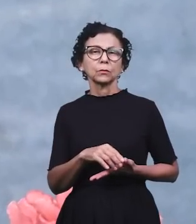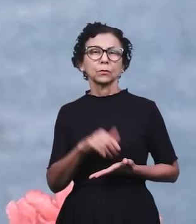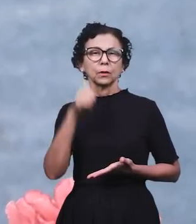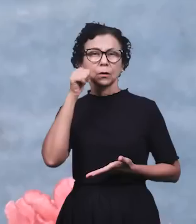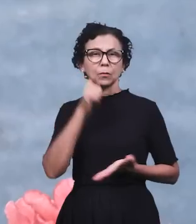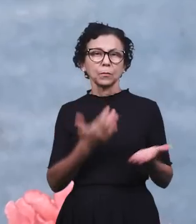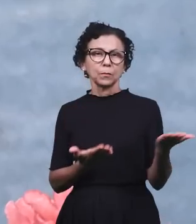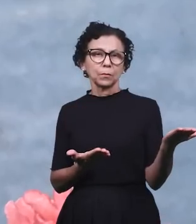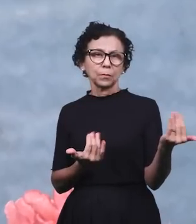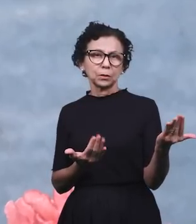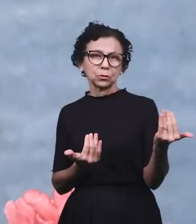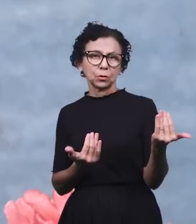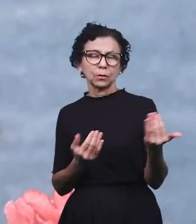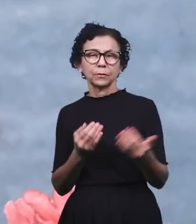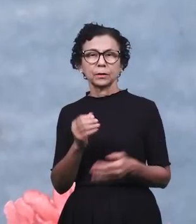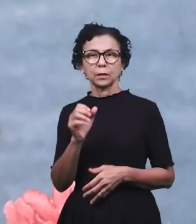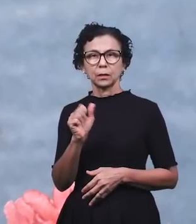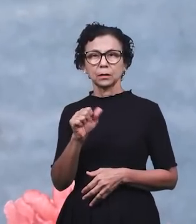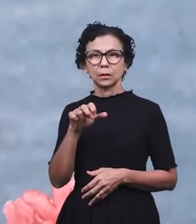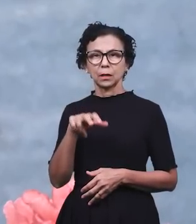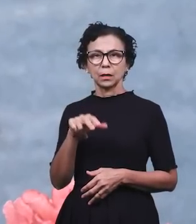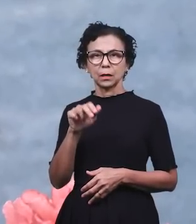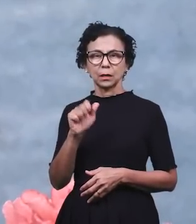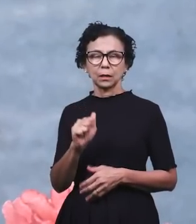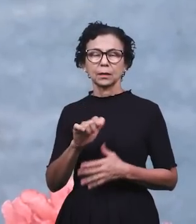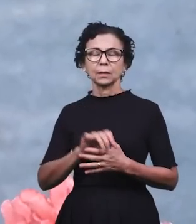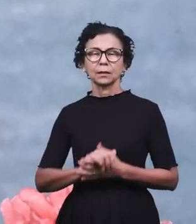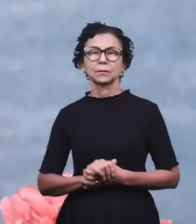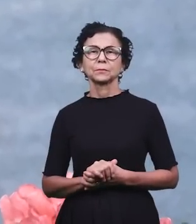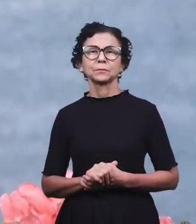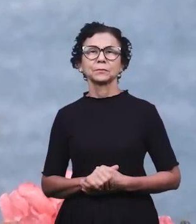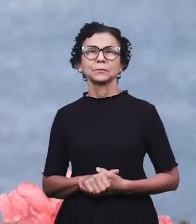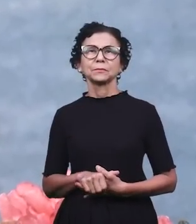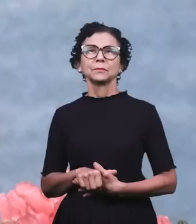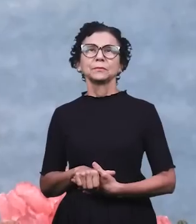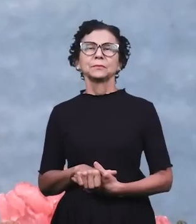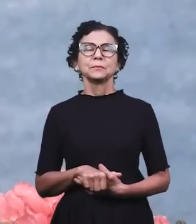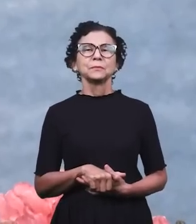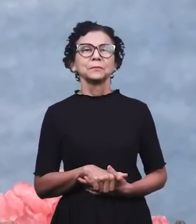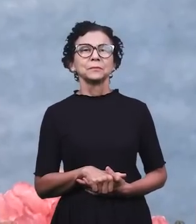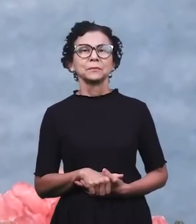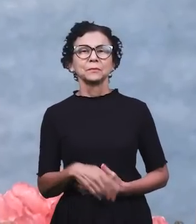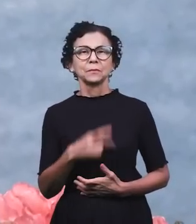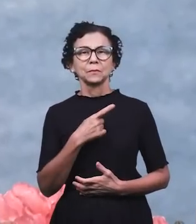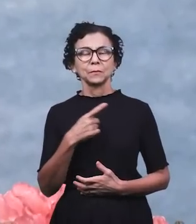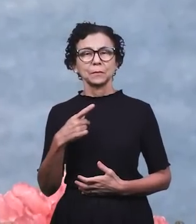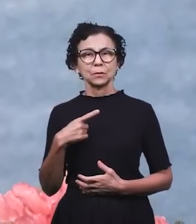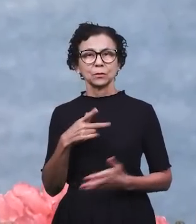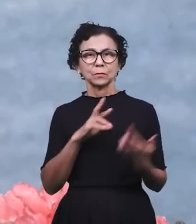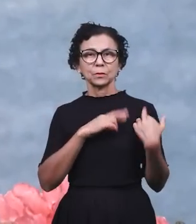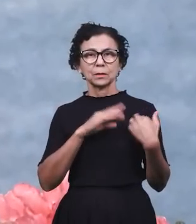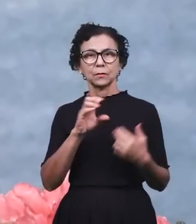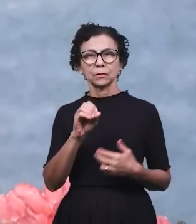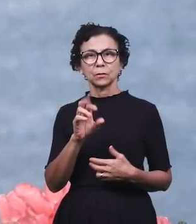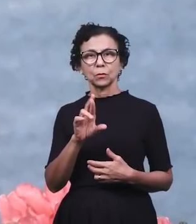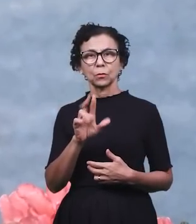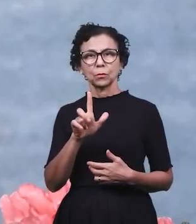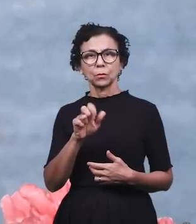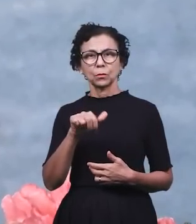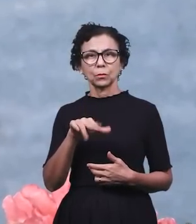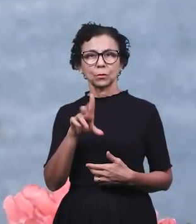Ana Clara Calisto. Ela é da igreja de Taguatinga Sul, pastor Orlando, e vamos ouvir aqui